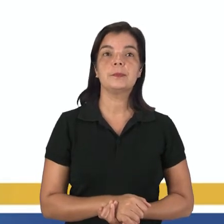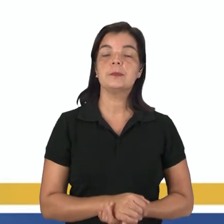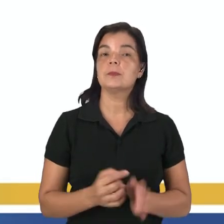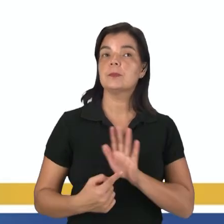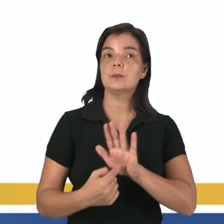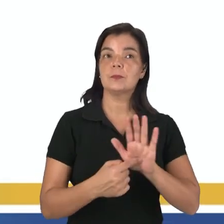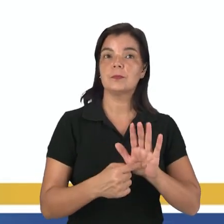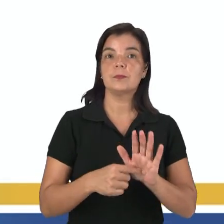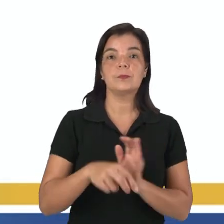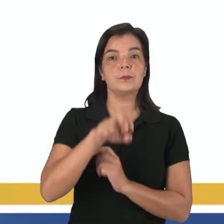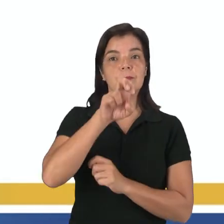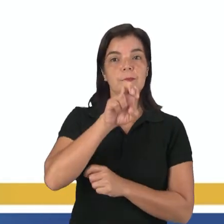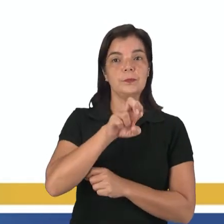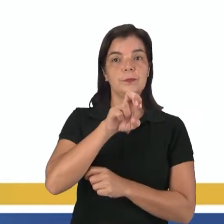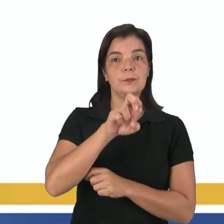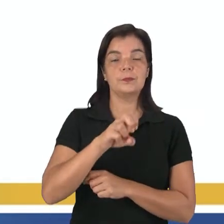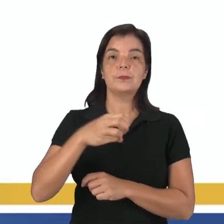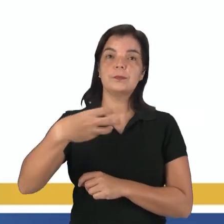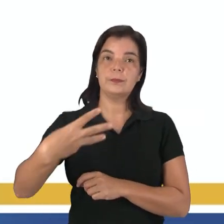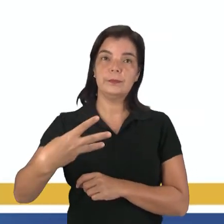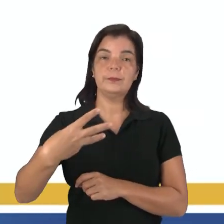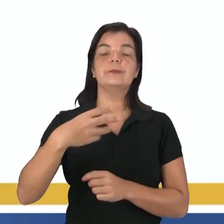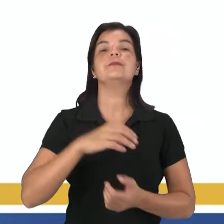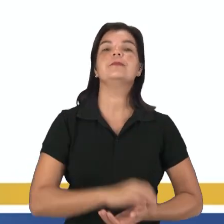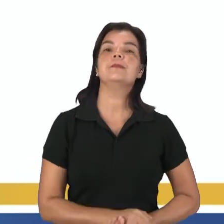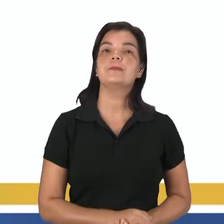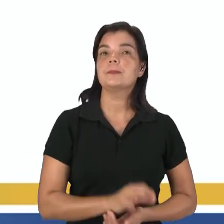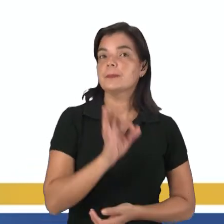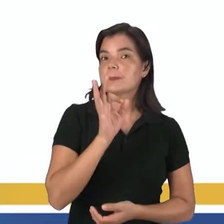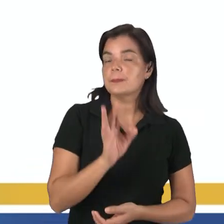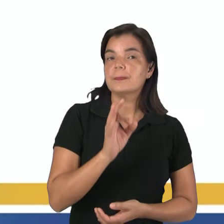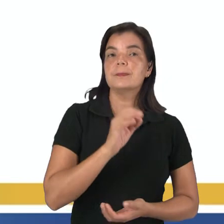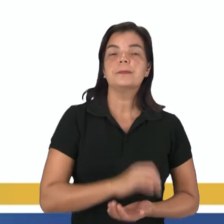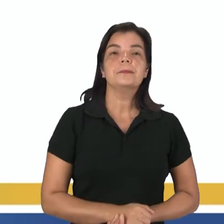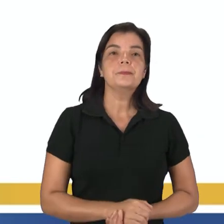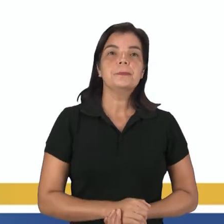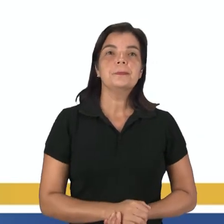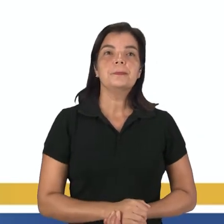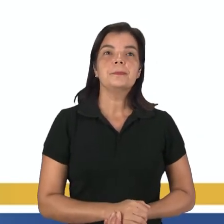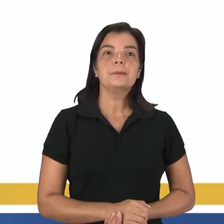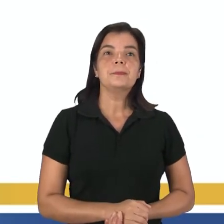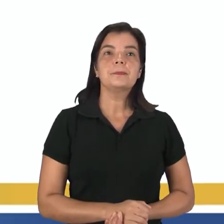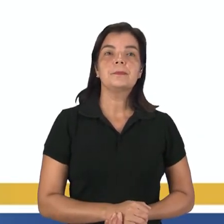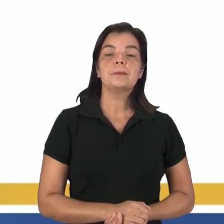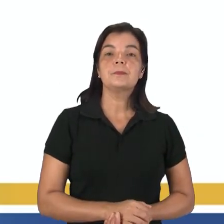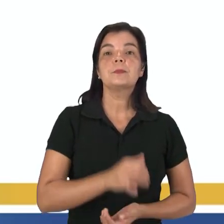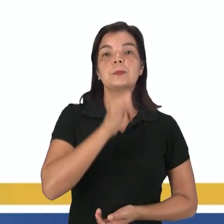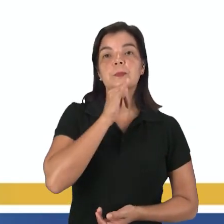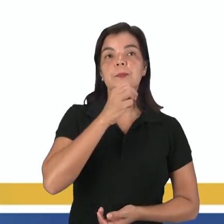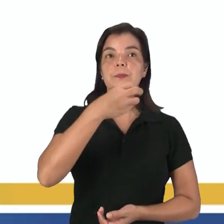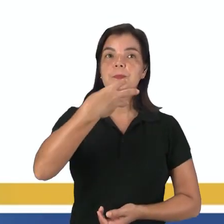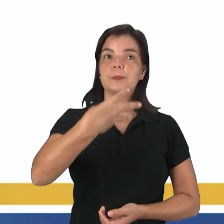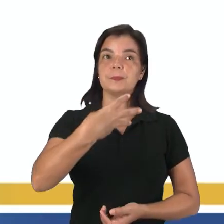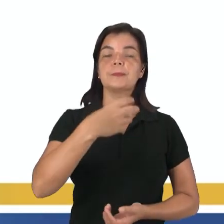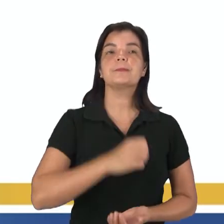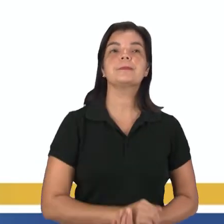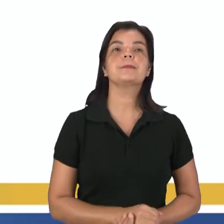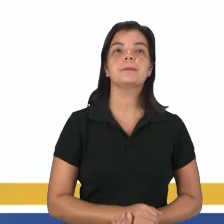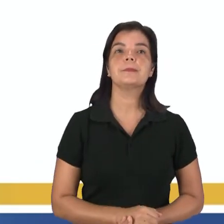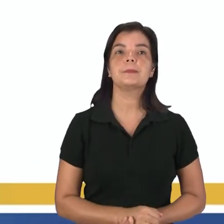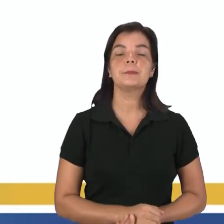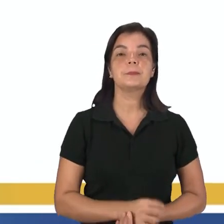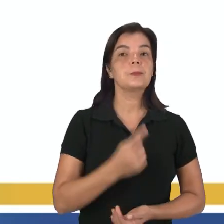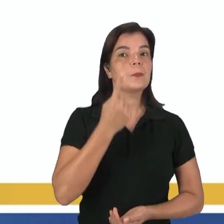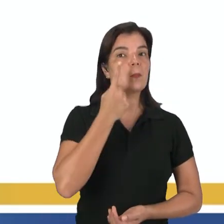quadrado ele apresenta coordenadas aí 53 certo muito bem então vamos lá para o nosso